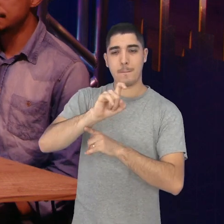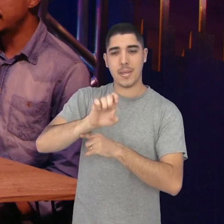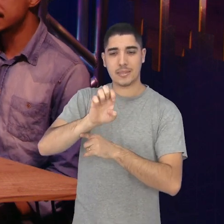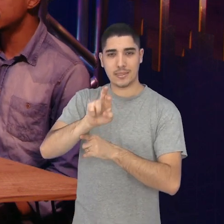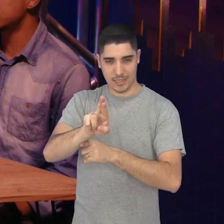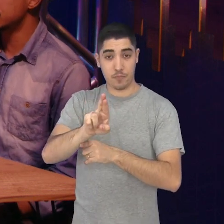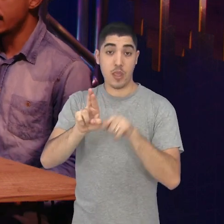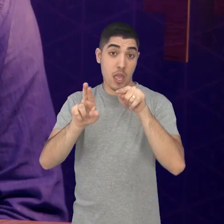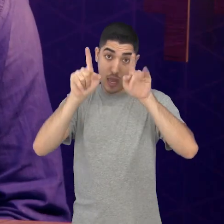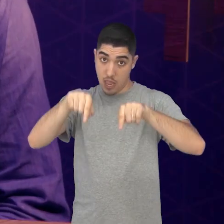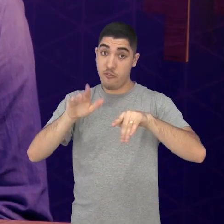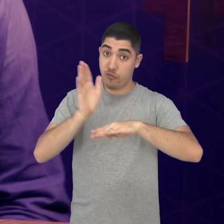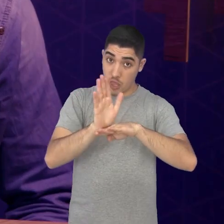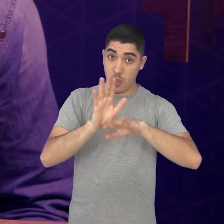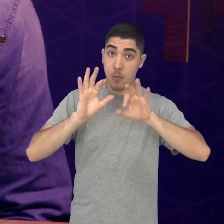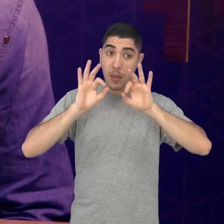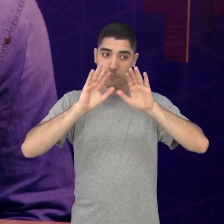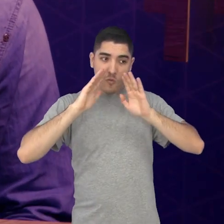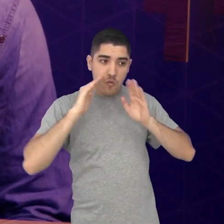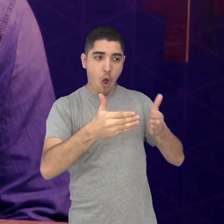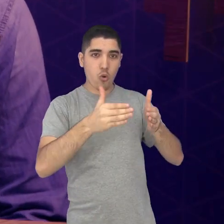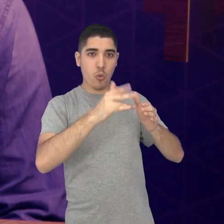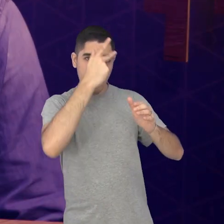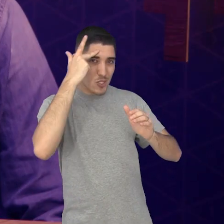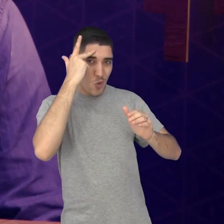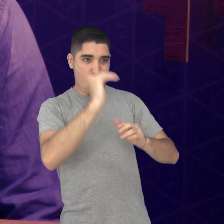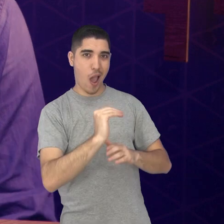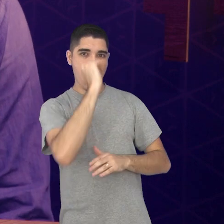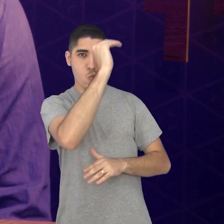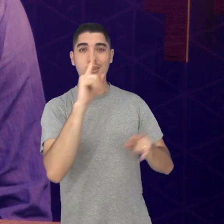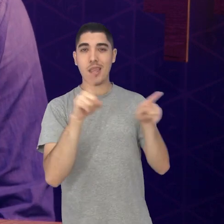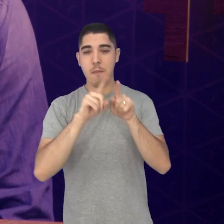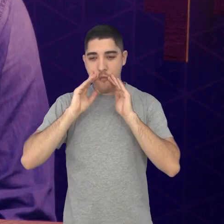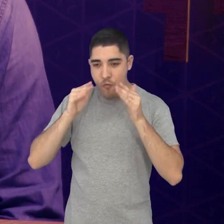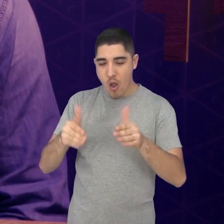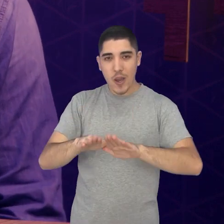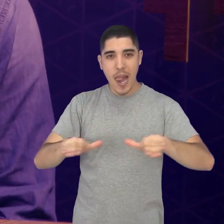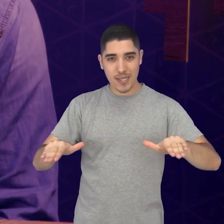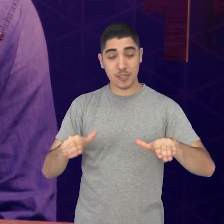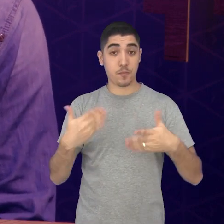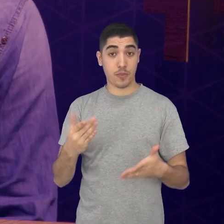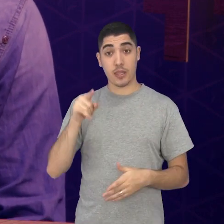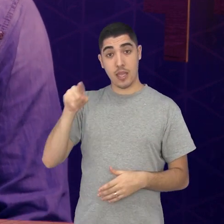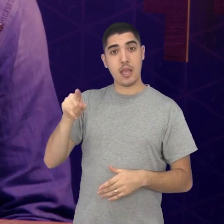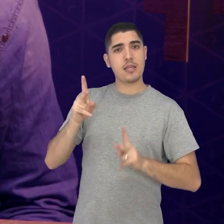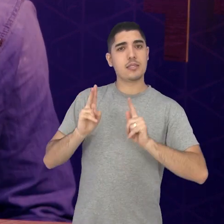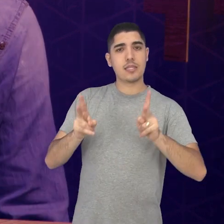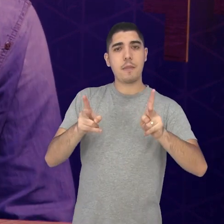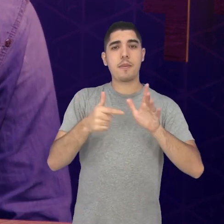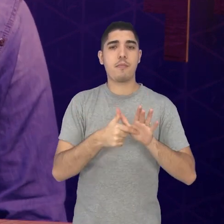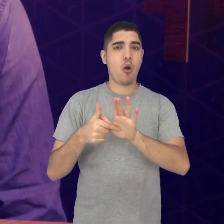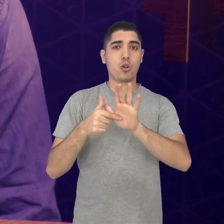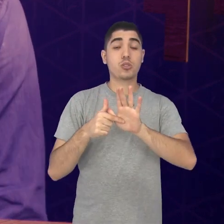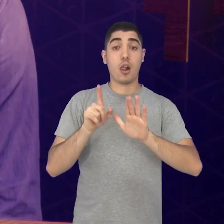que passam... É um filme pra adulto e pra criança ao mesmo tempo, né? E eles estão passando, o pano de